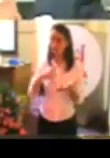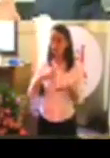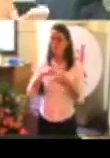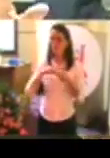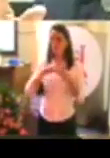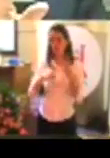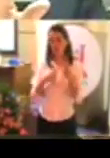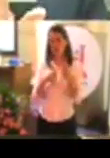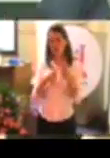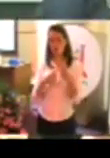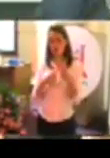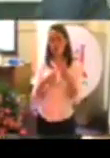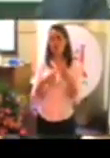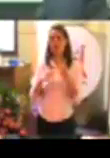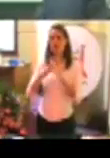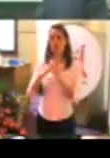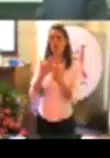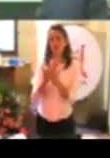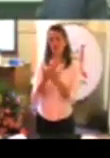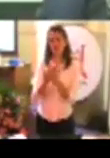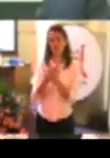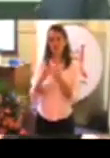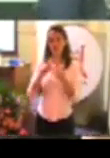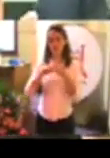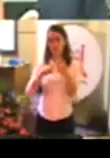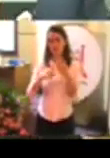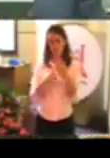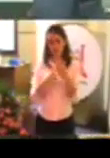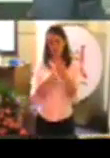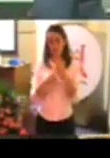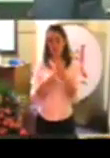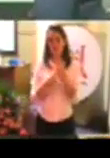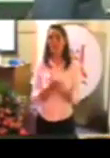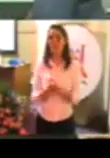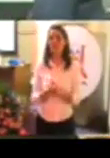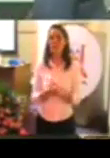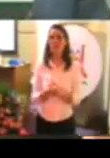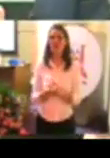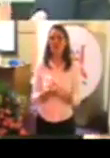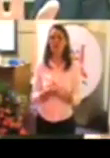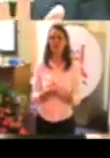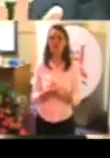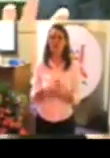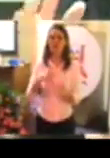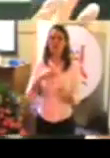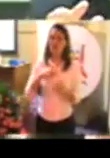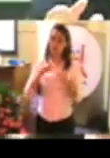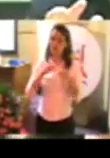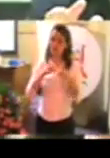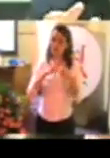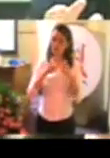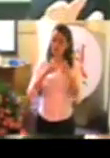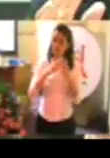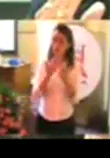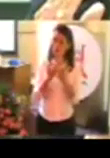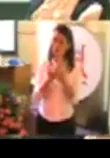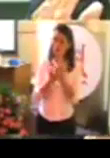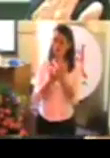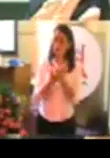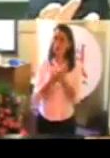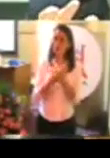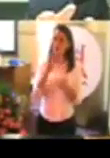existem três grandes escolas no Poder Executivo. Existe a Escola Nacional